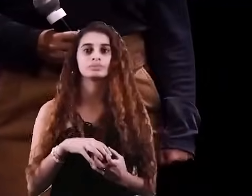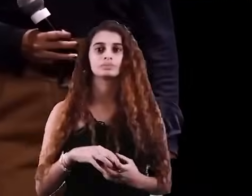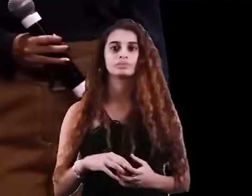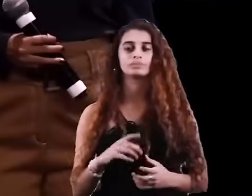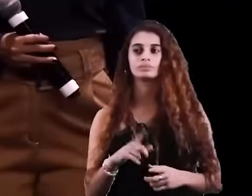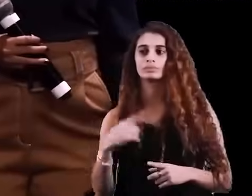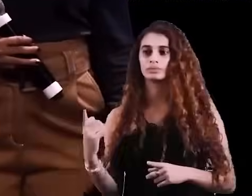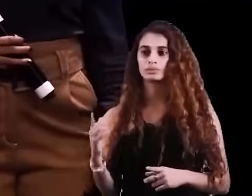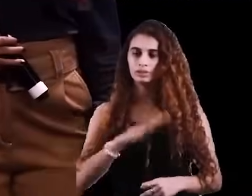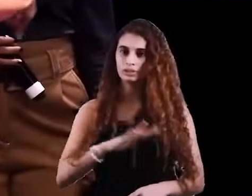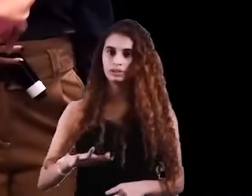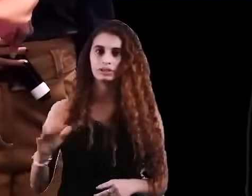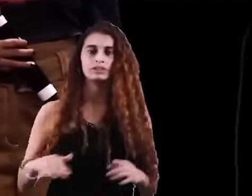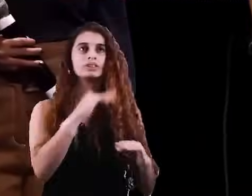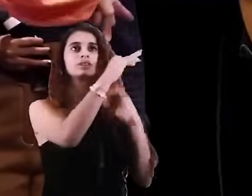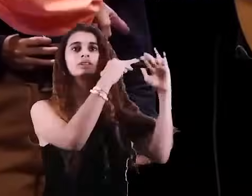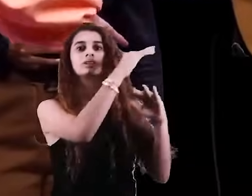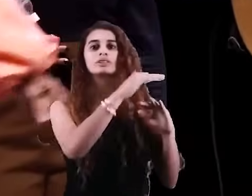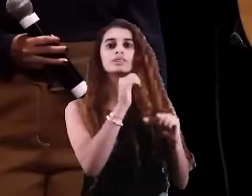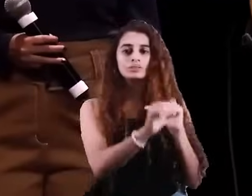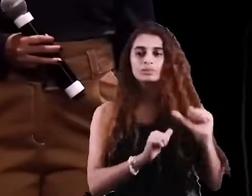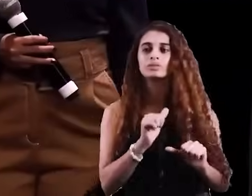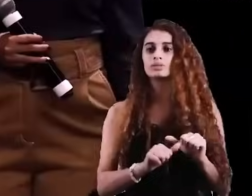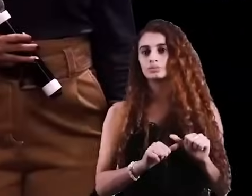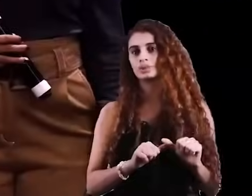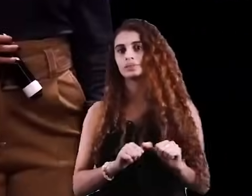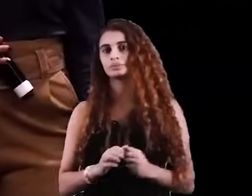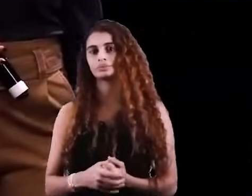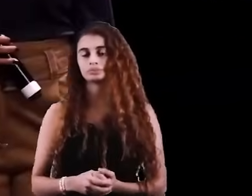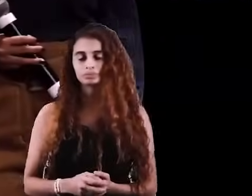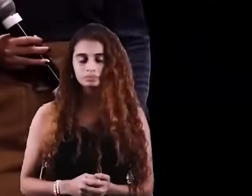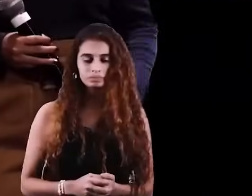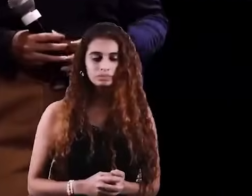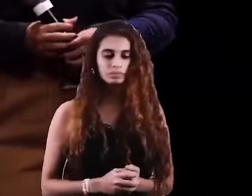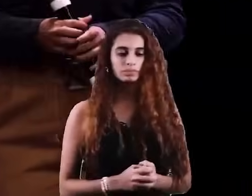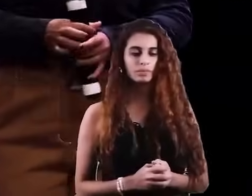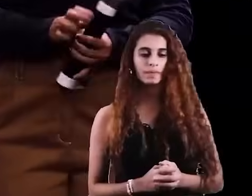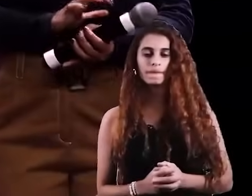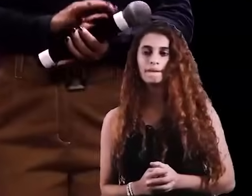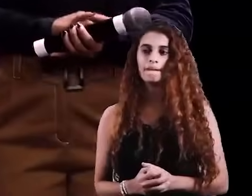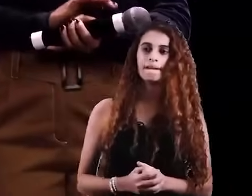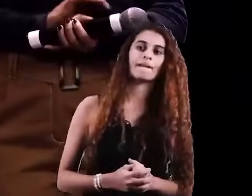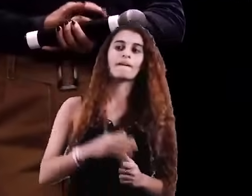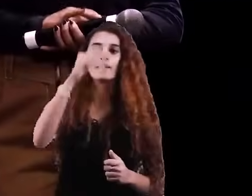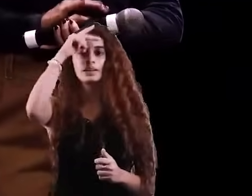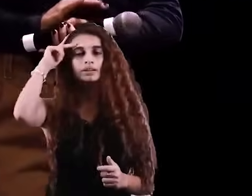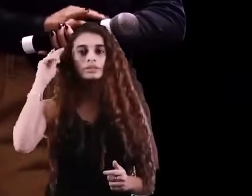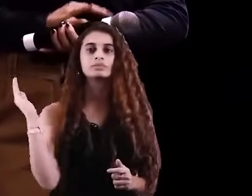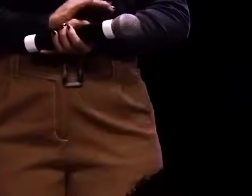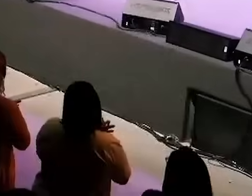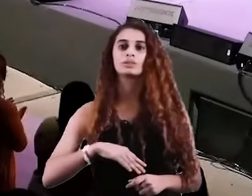está dando toda a sua energia e todo o seu coração para o Nabal, que nunca vai mudar. Eu não estou querendo dizer que seu Nabal não vai mudar. Deus